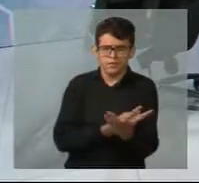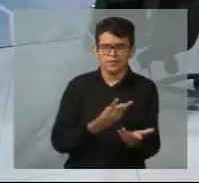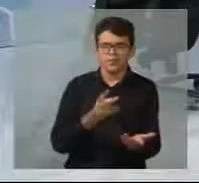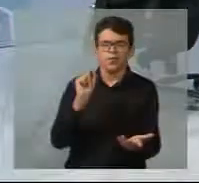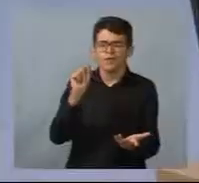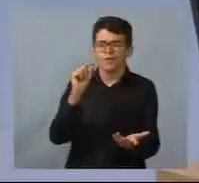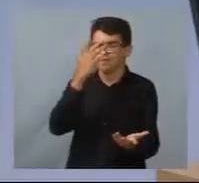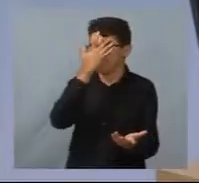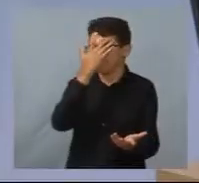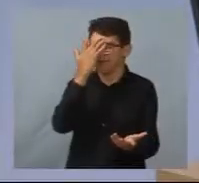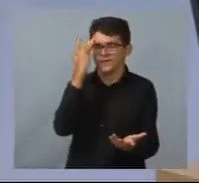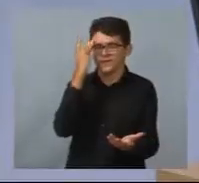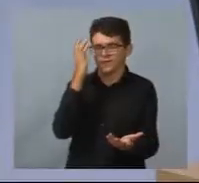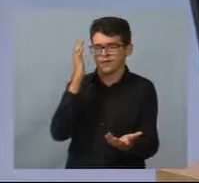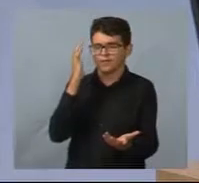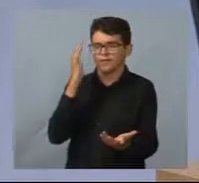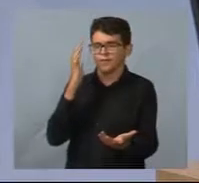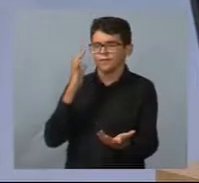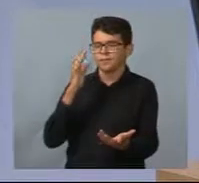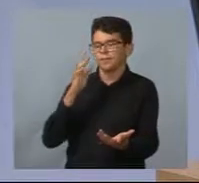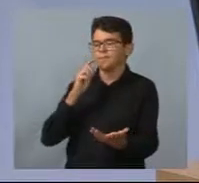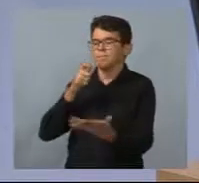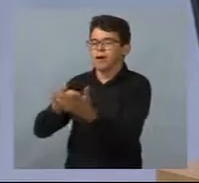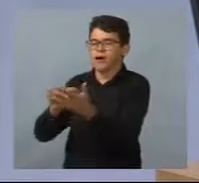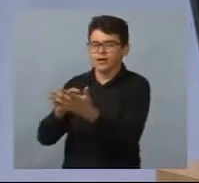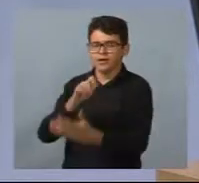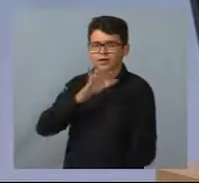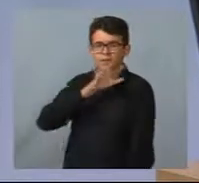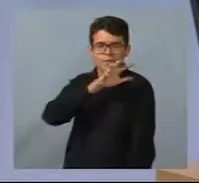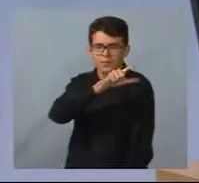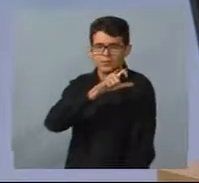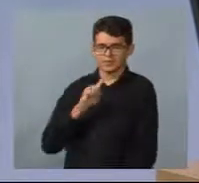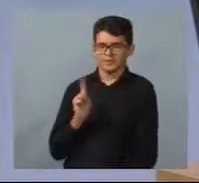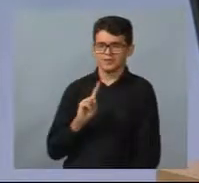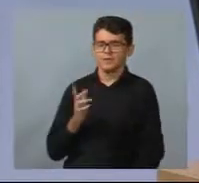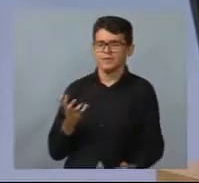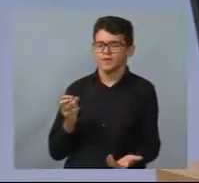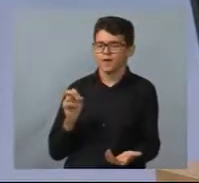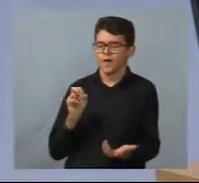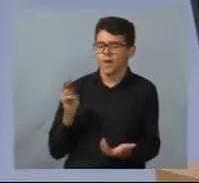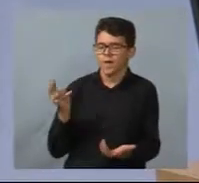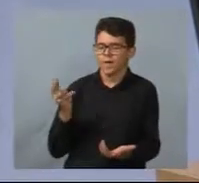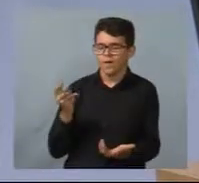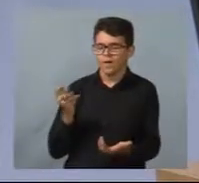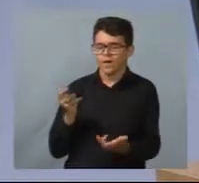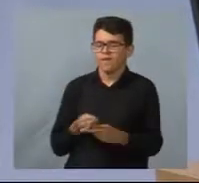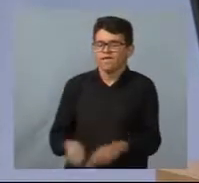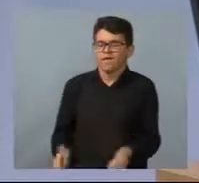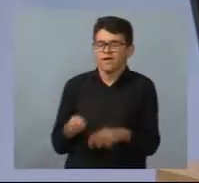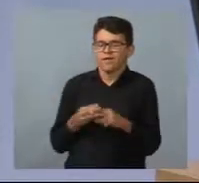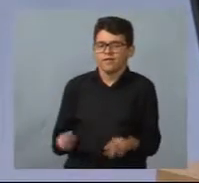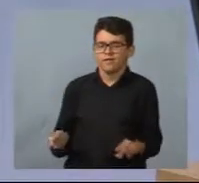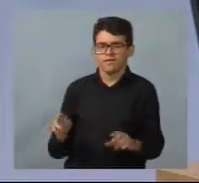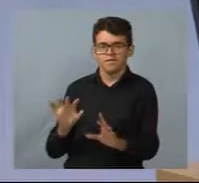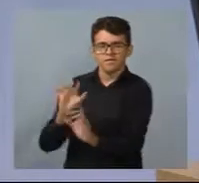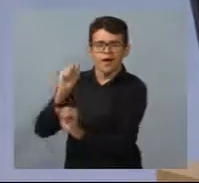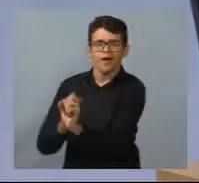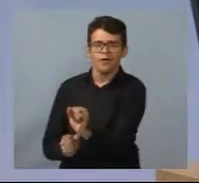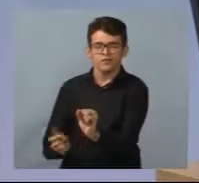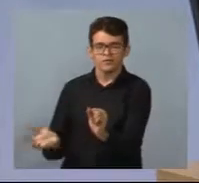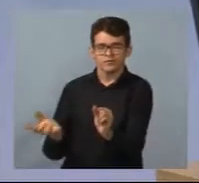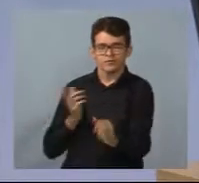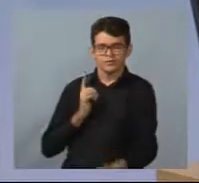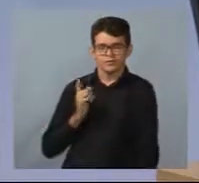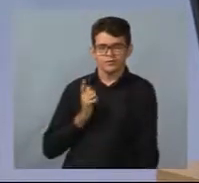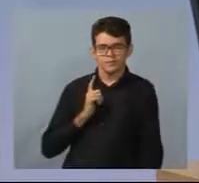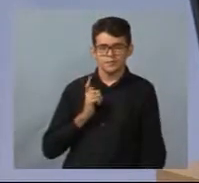velho. Por isso o meu imposto de renda é feito por um amigo meu da Receita Federal, para não ter problema. Mas quem nos incomoda com